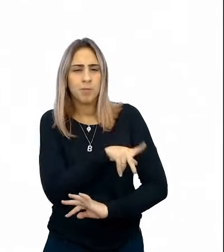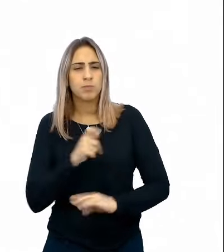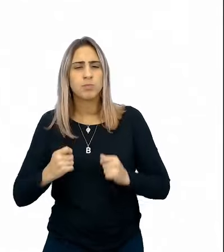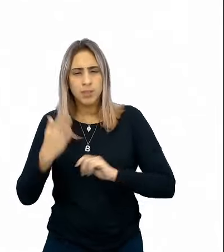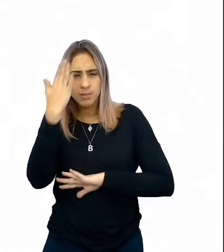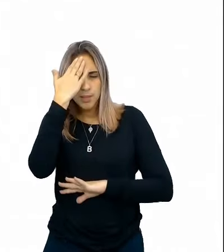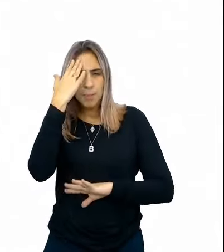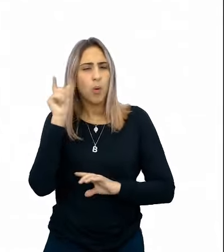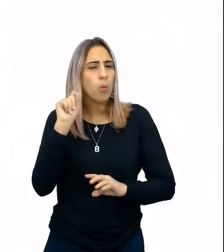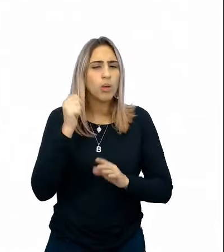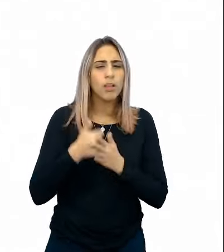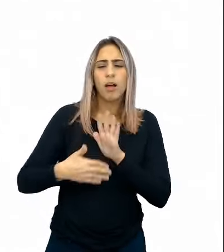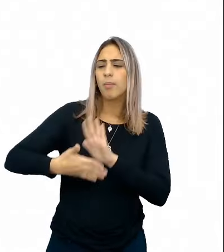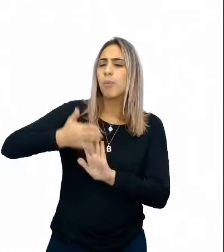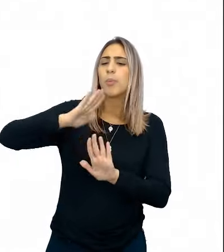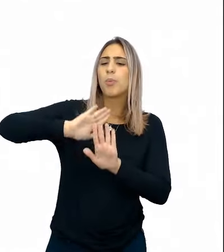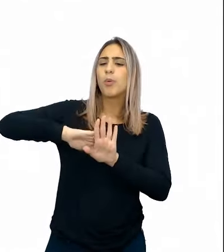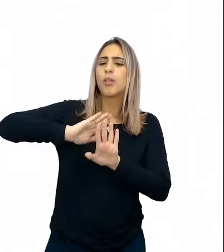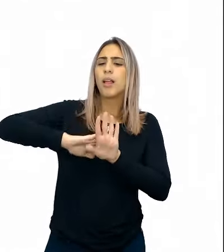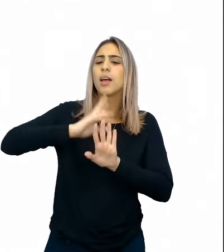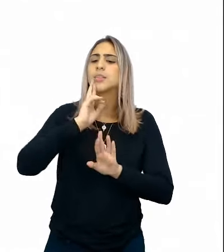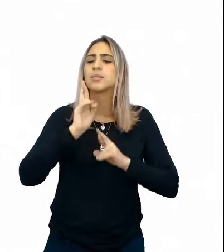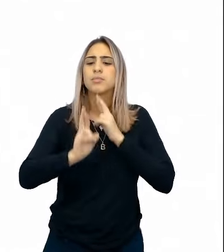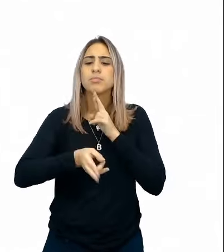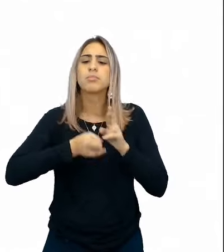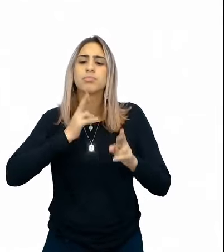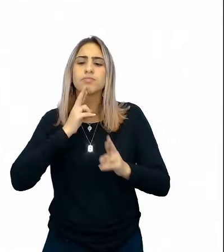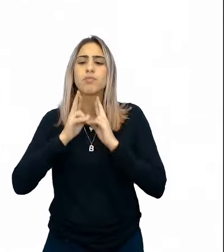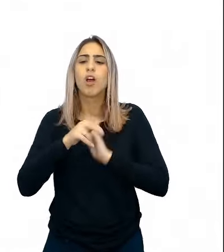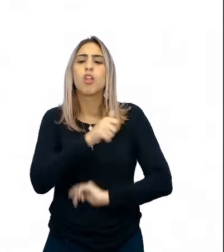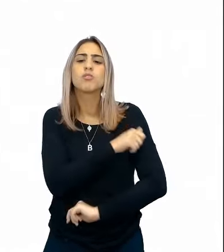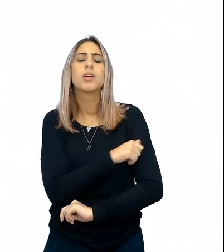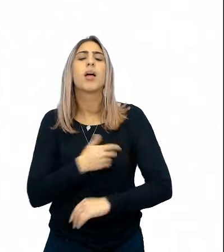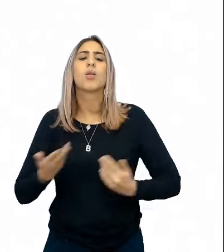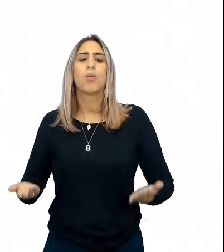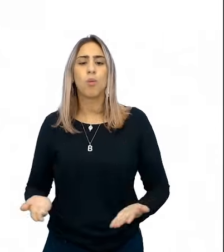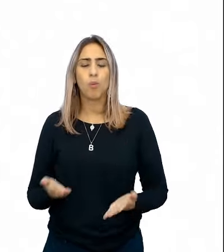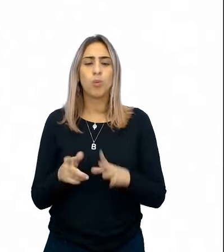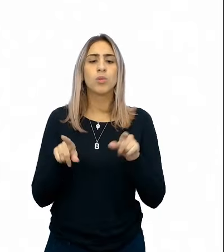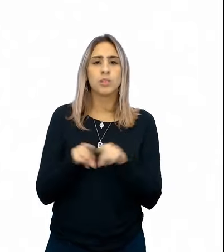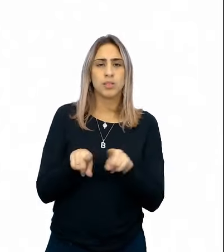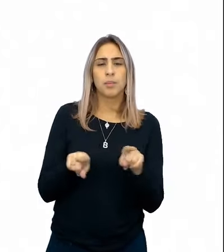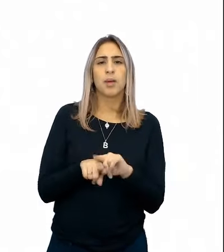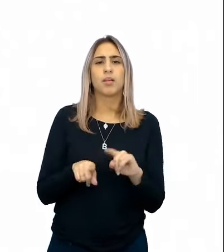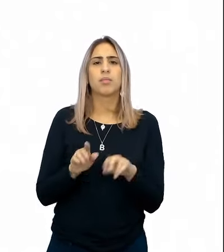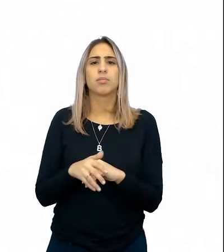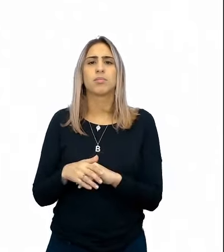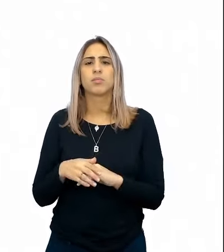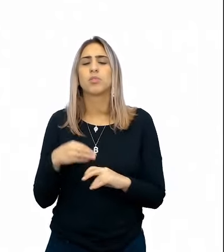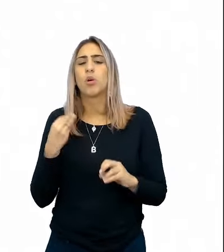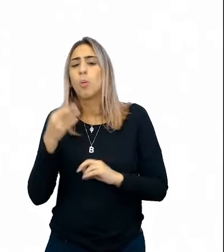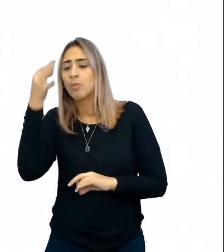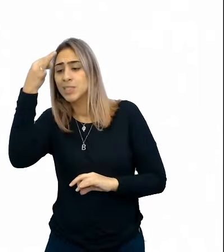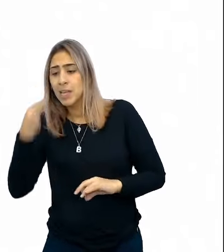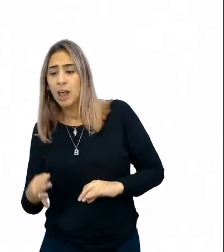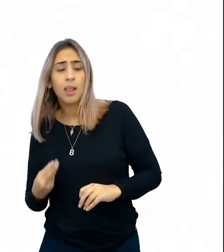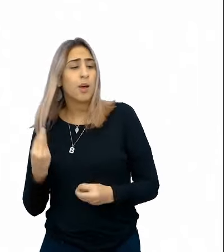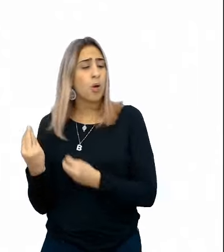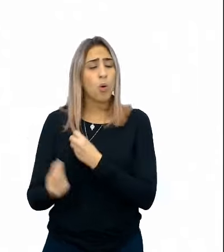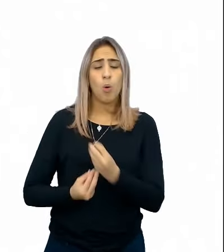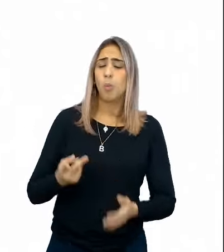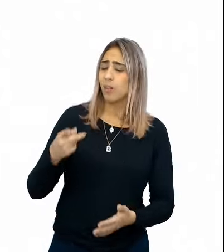saber o que está por trás das respostas dos estudantes, tanto as certas